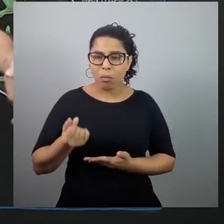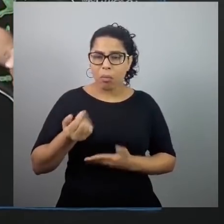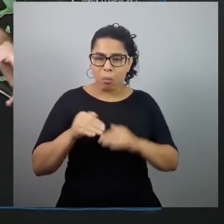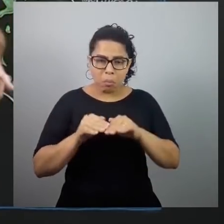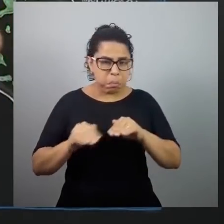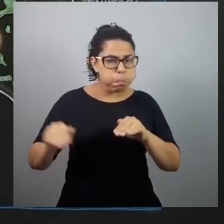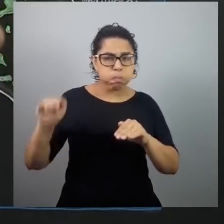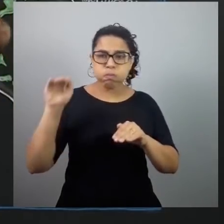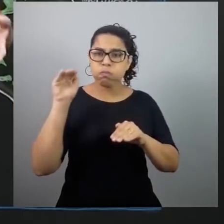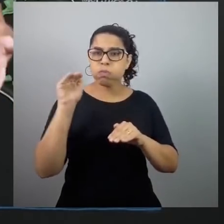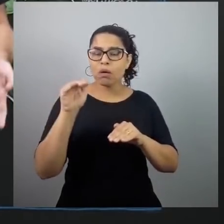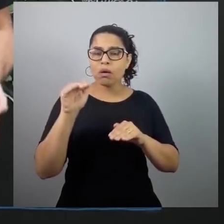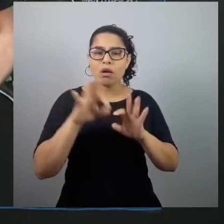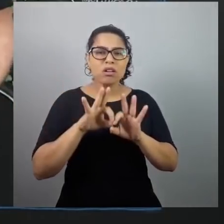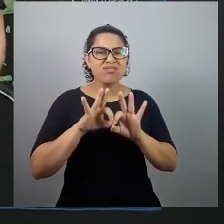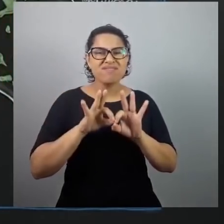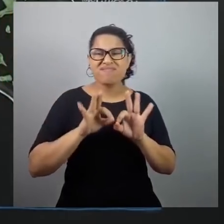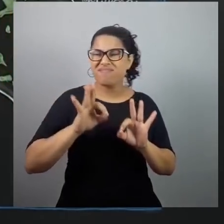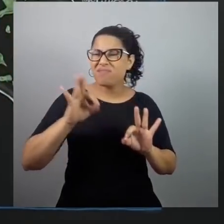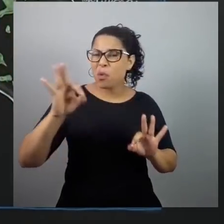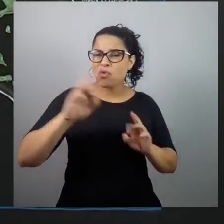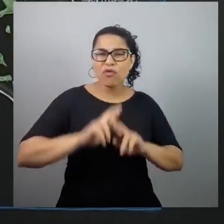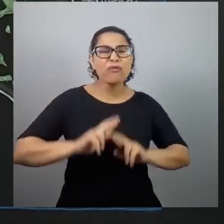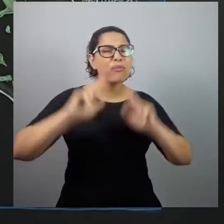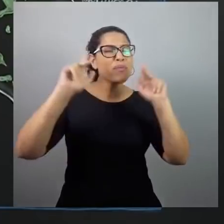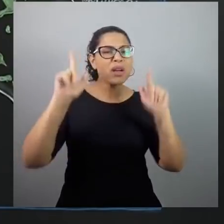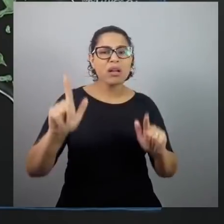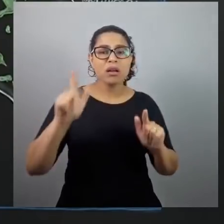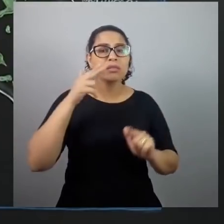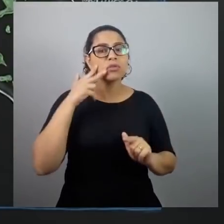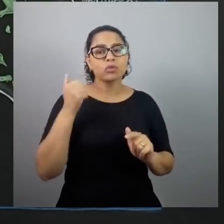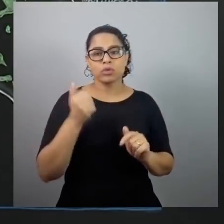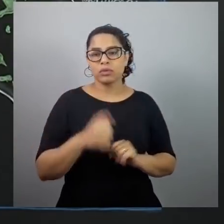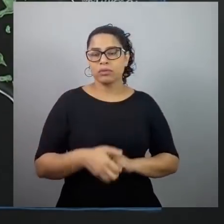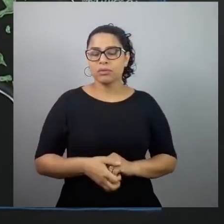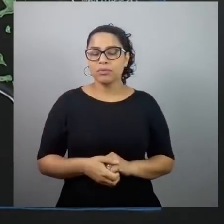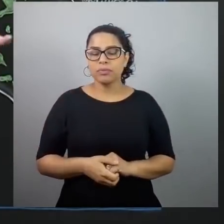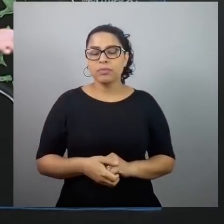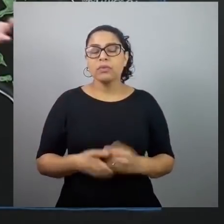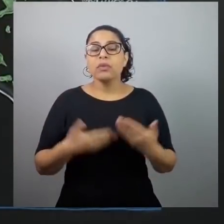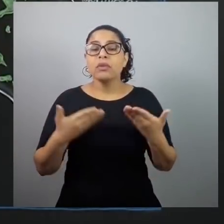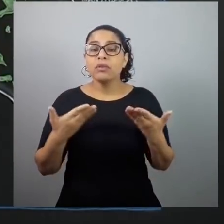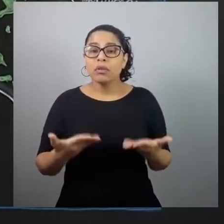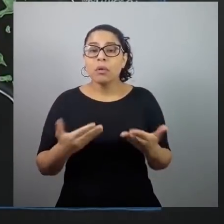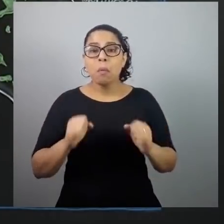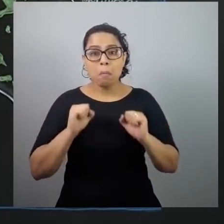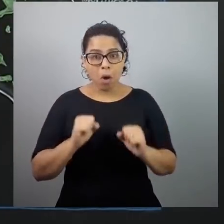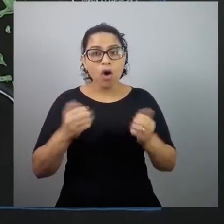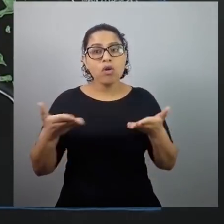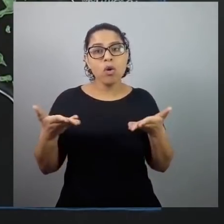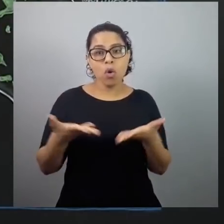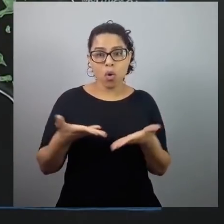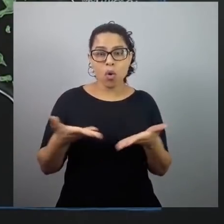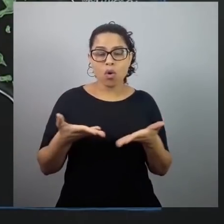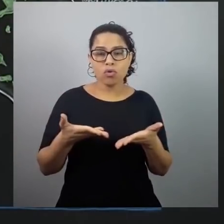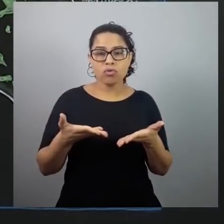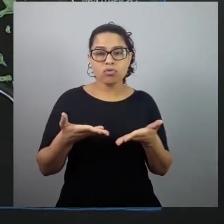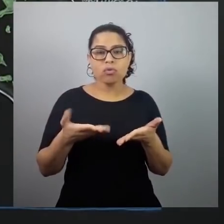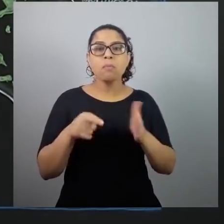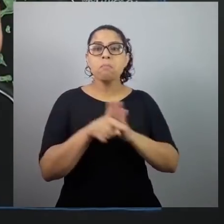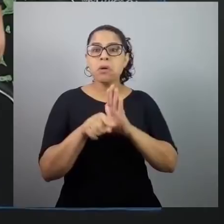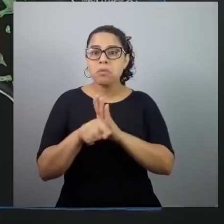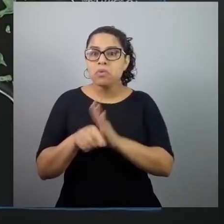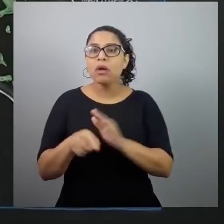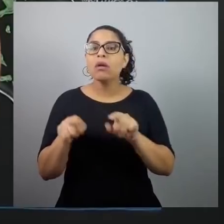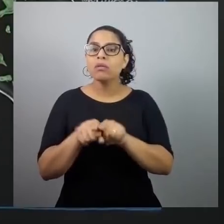dos indígenas. Então, faz sentido que tenha sido dessa forma, embora a gente possa questionar e achar que isso foi inadequado